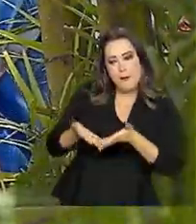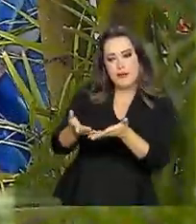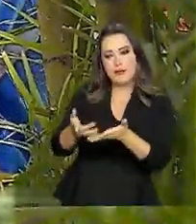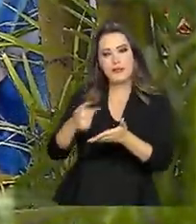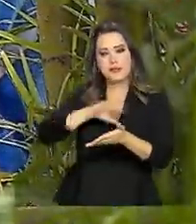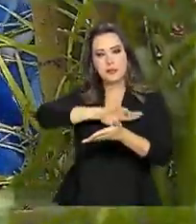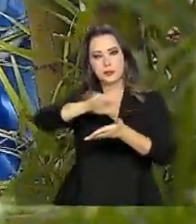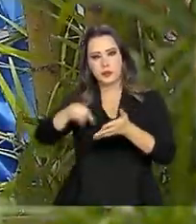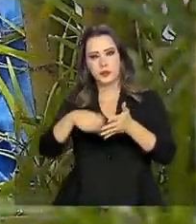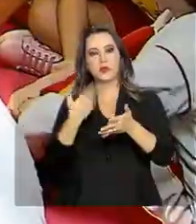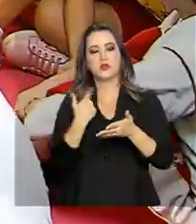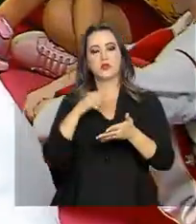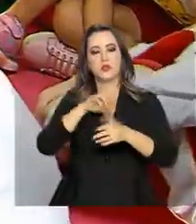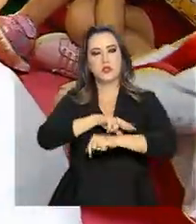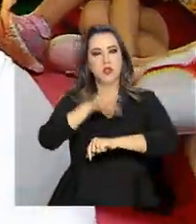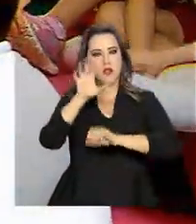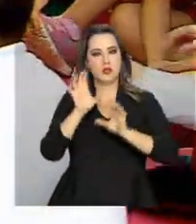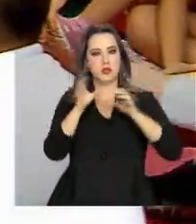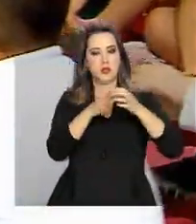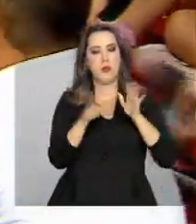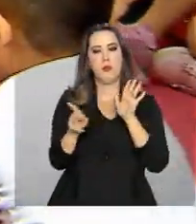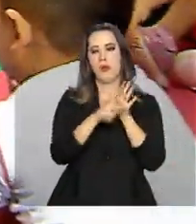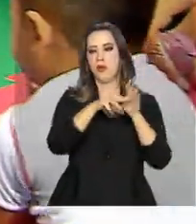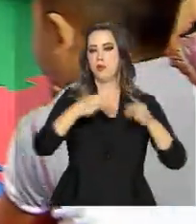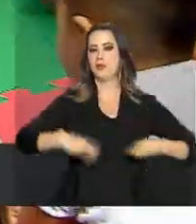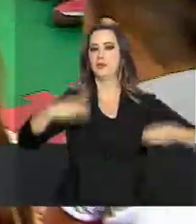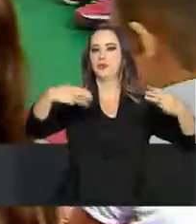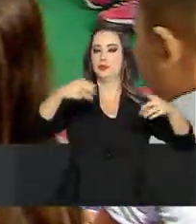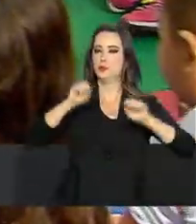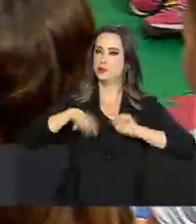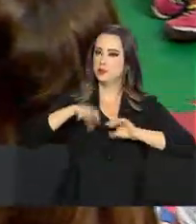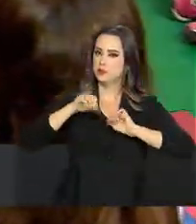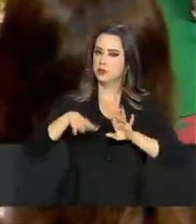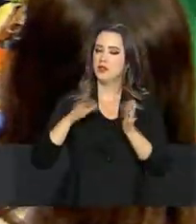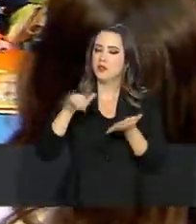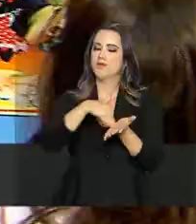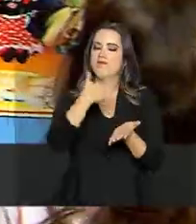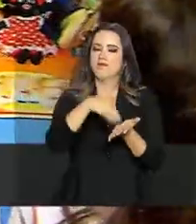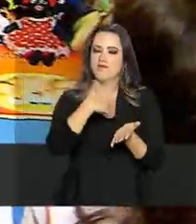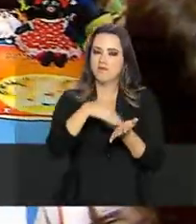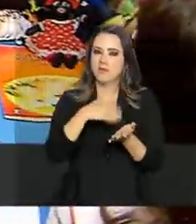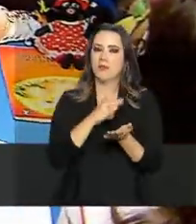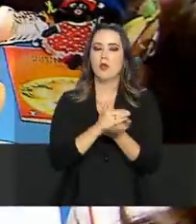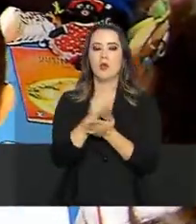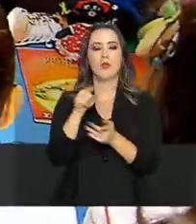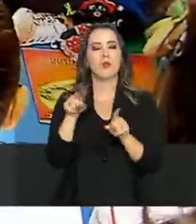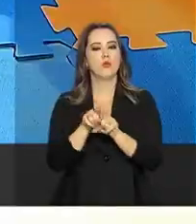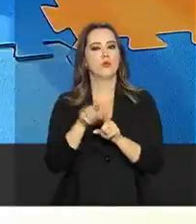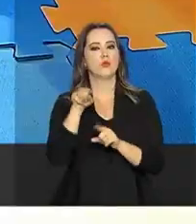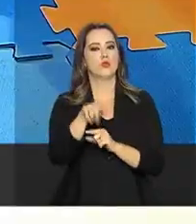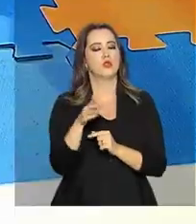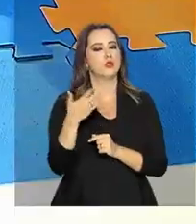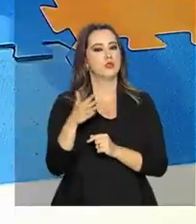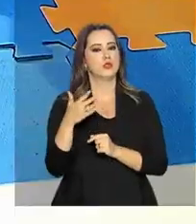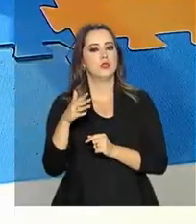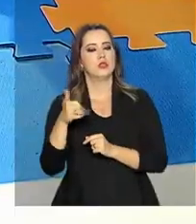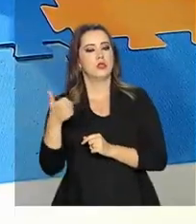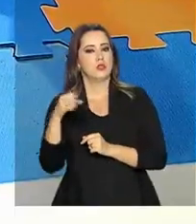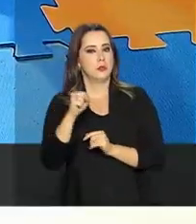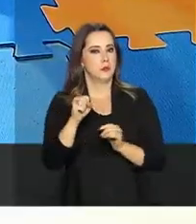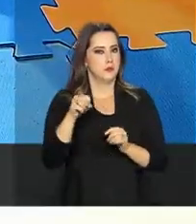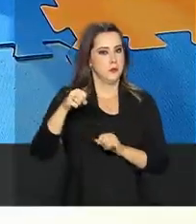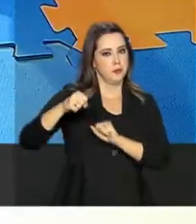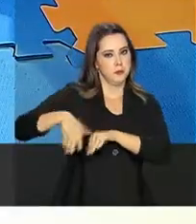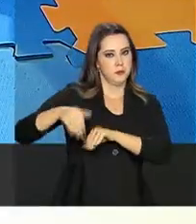étnico-raciais está no site do ministério da educação e as inscrições devem ser feitas entre os dias 18